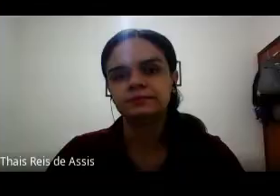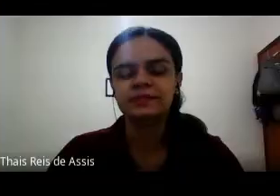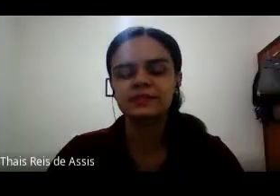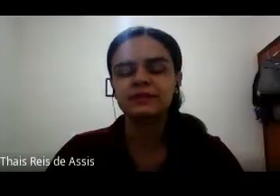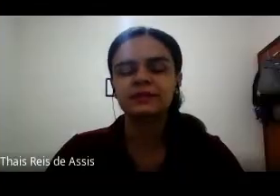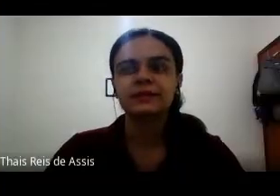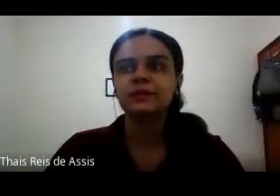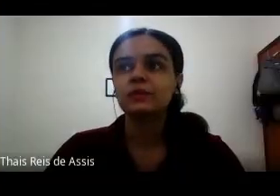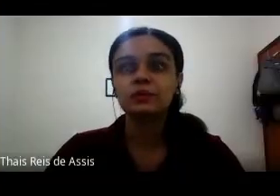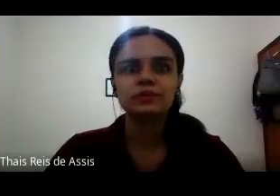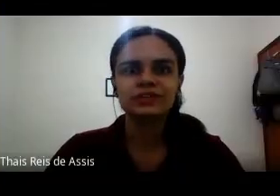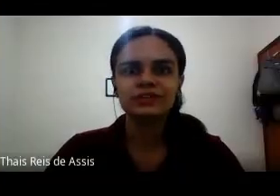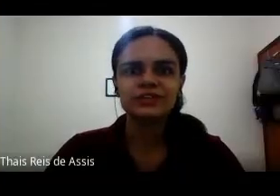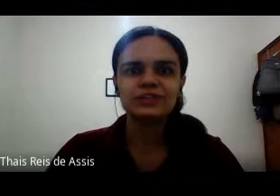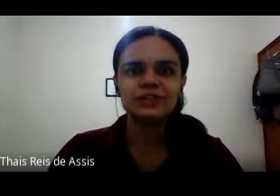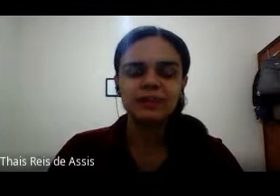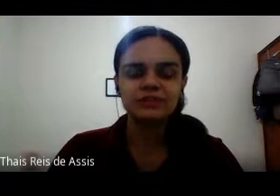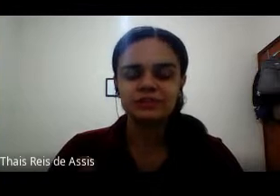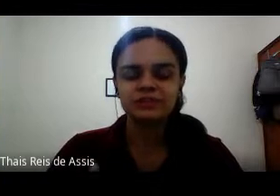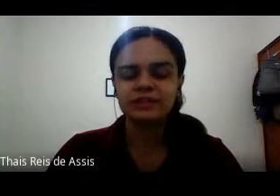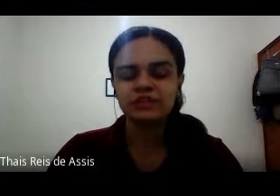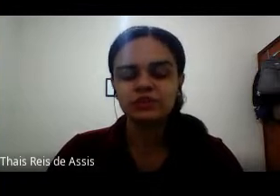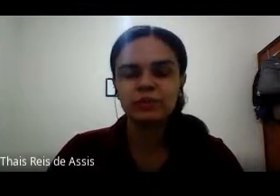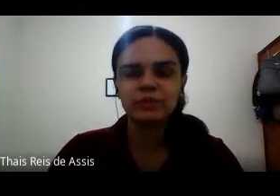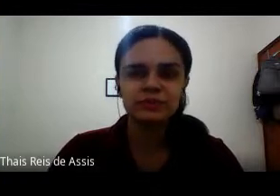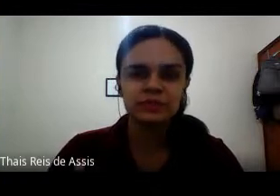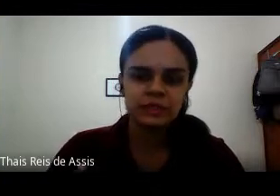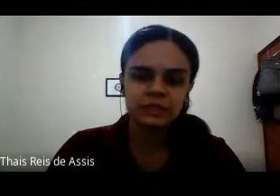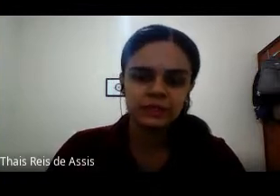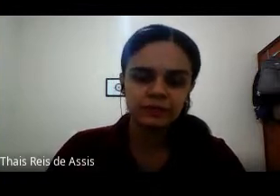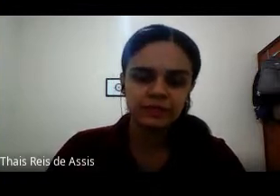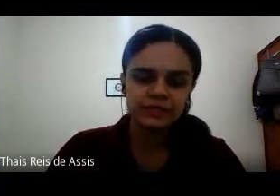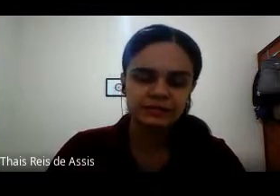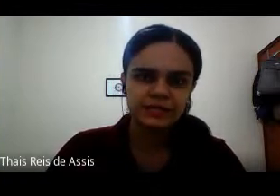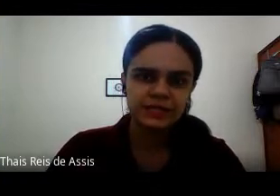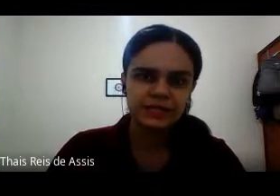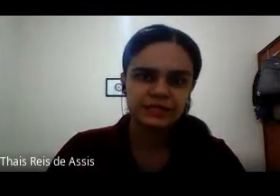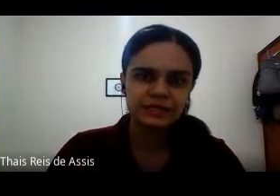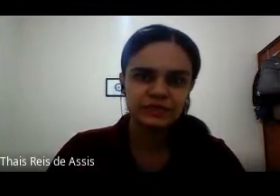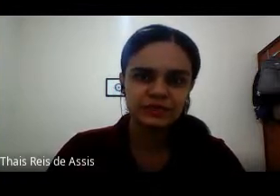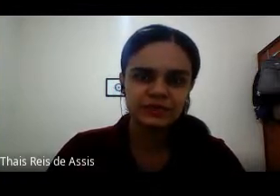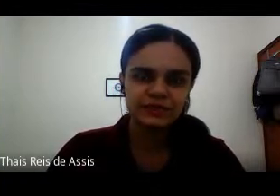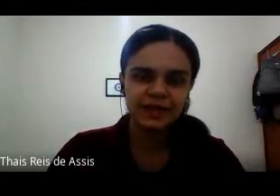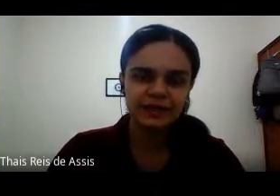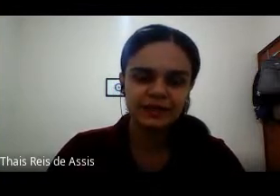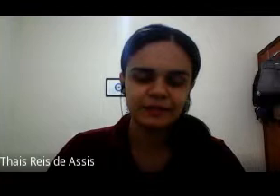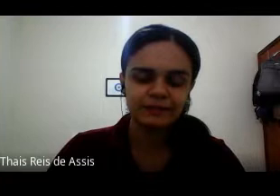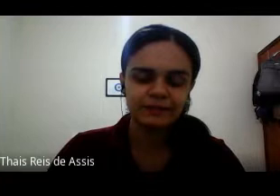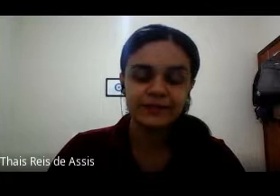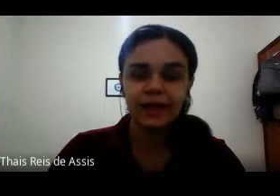Eles vão conseguir tudo. Hoje em dia a gente depende, a gente pensar de números, da combinação das letras, a gente não